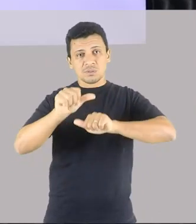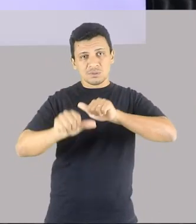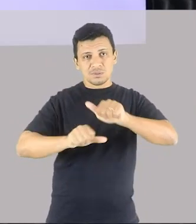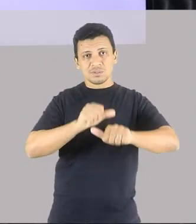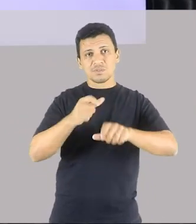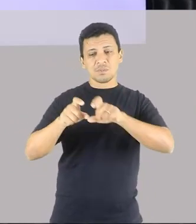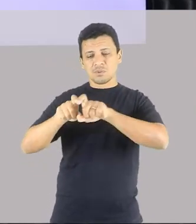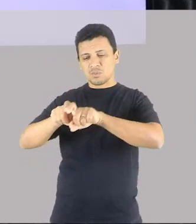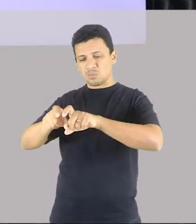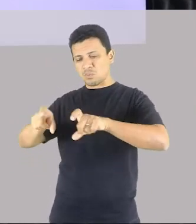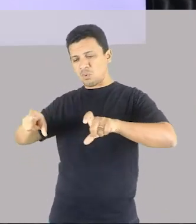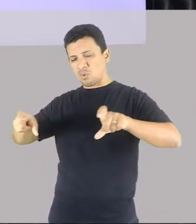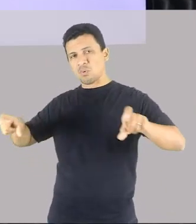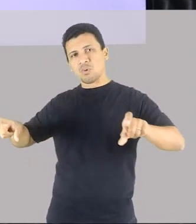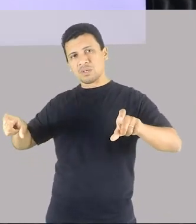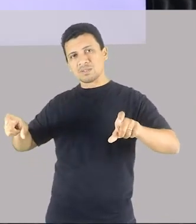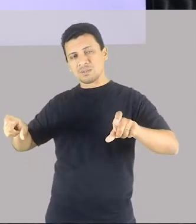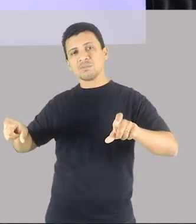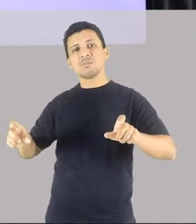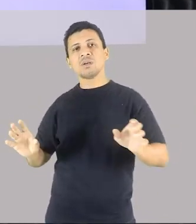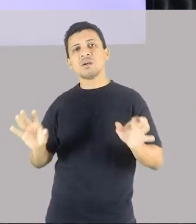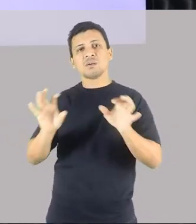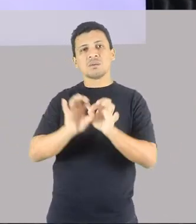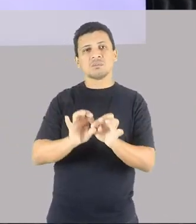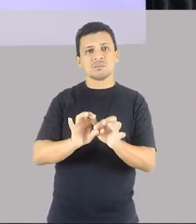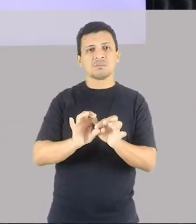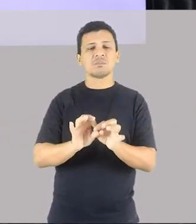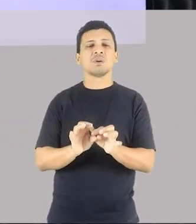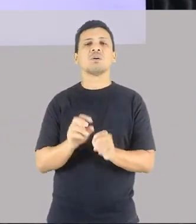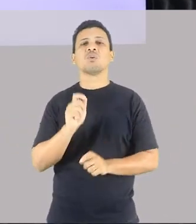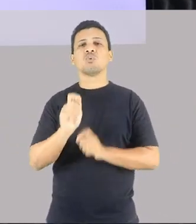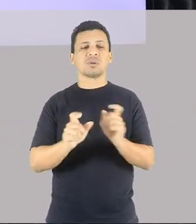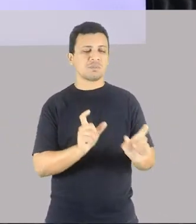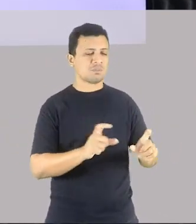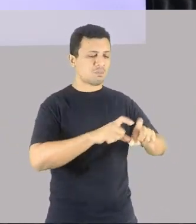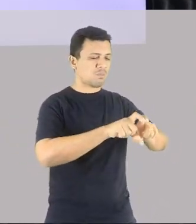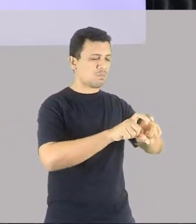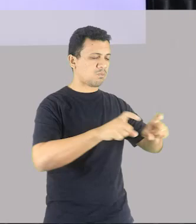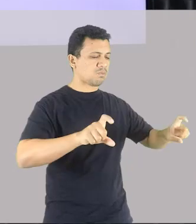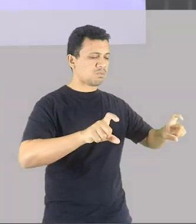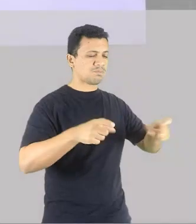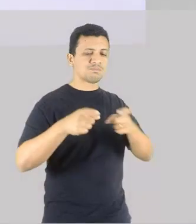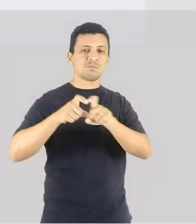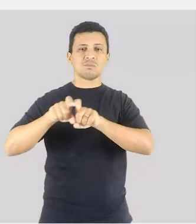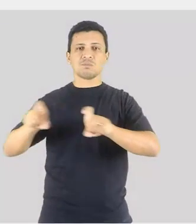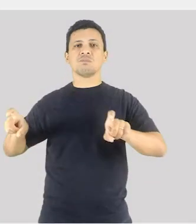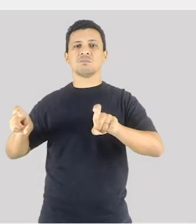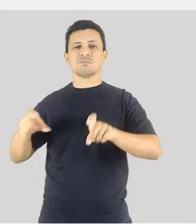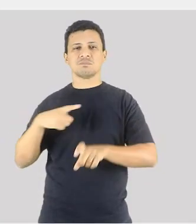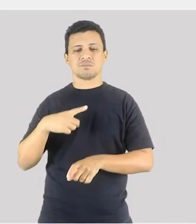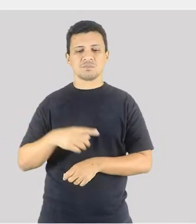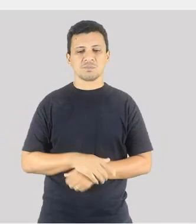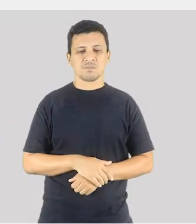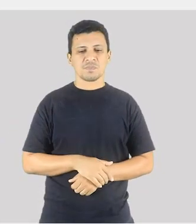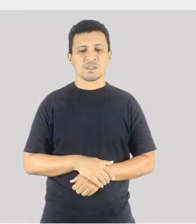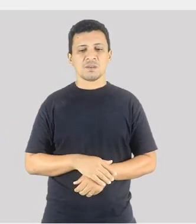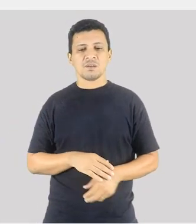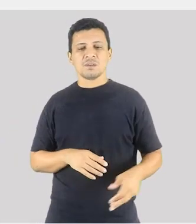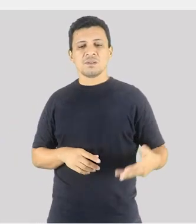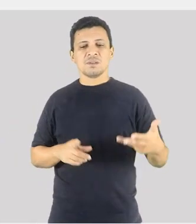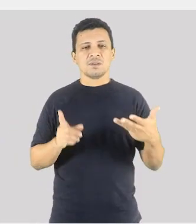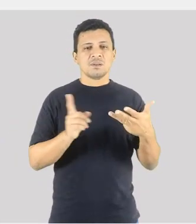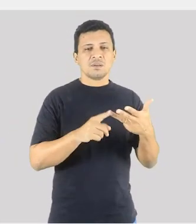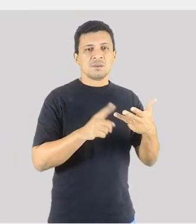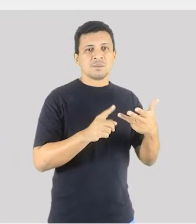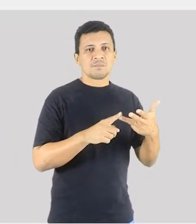numa oração. O período de cima é simples, o período de baixo é composto. A quarta é a predicativa, olha